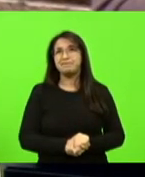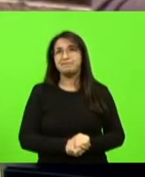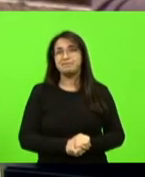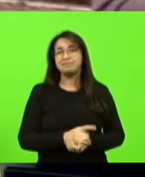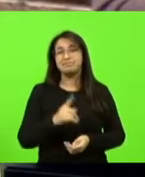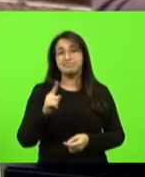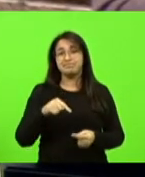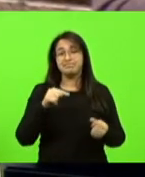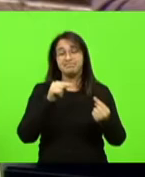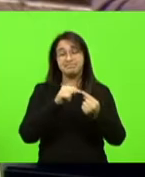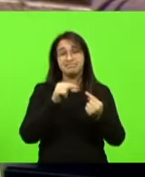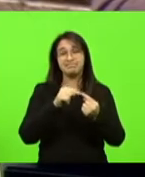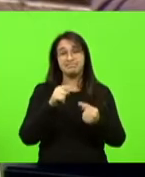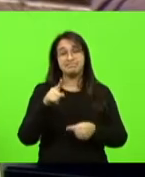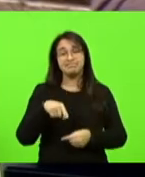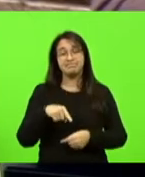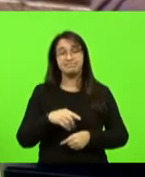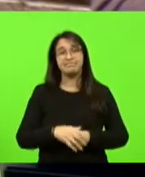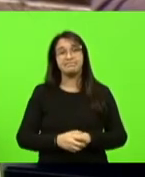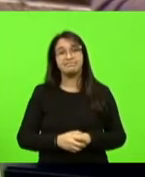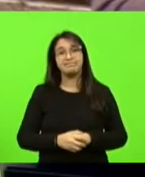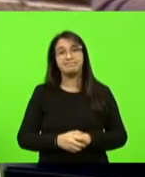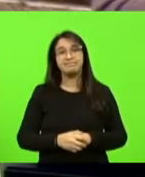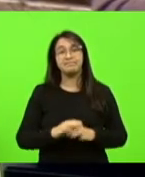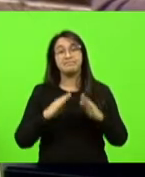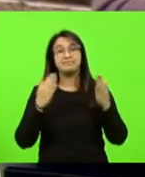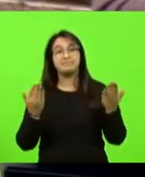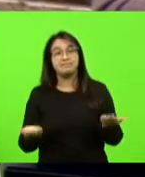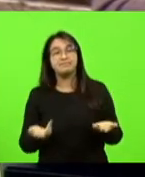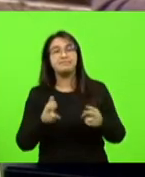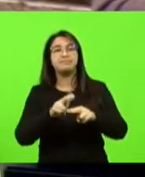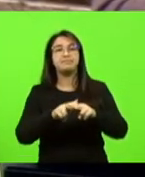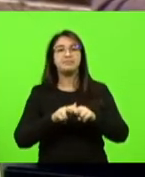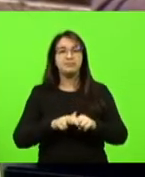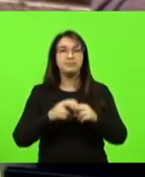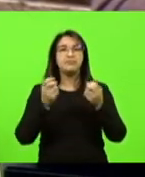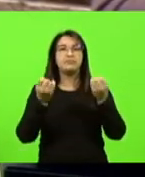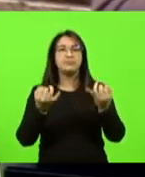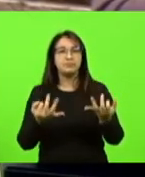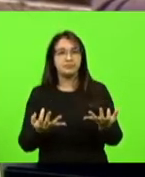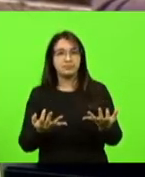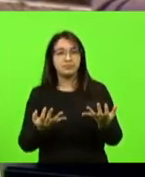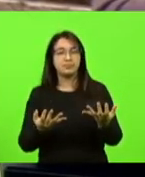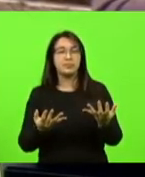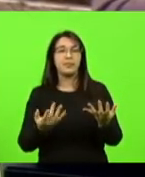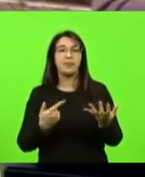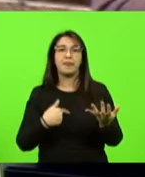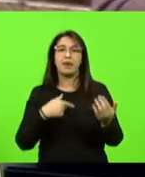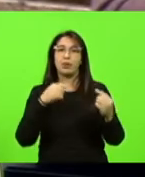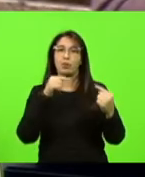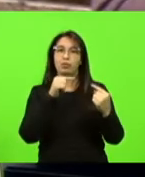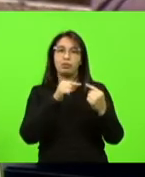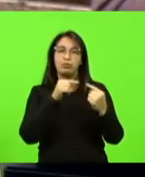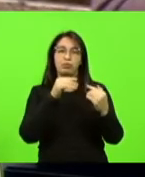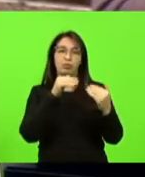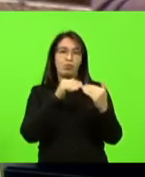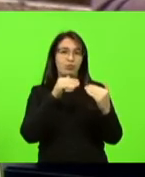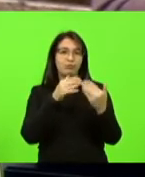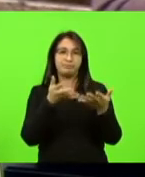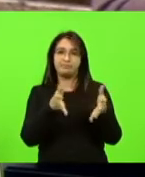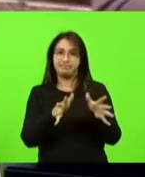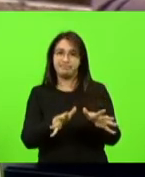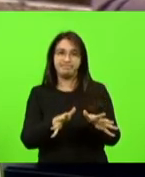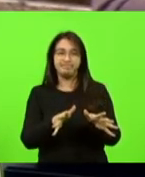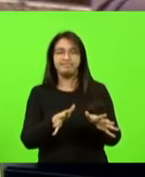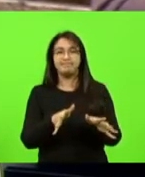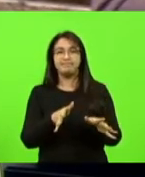funciona. Então, por isso que eu disse que eu quero discordar veementemente, porque essa fala produzida aqui nessa